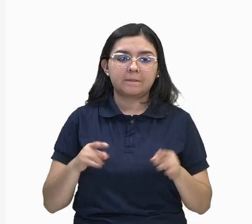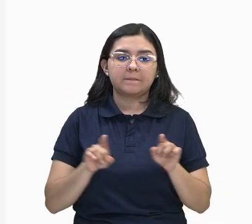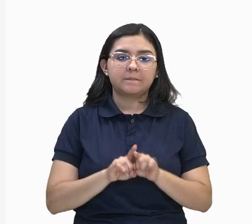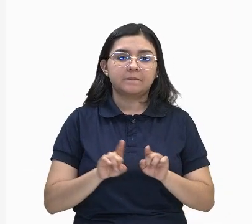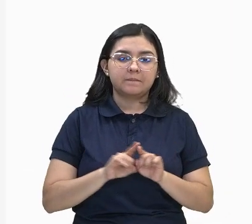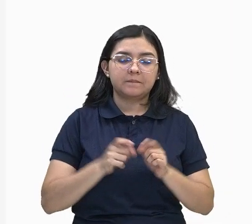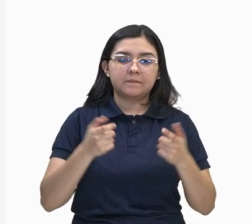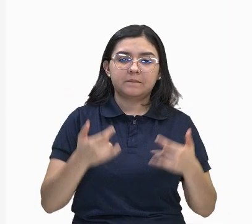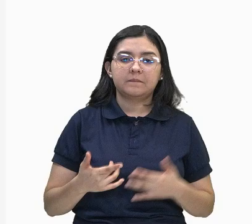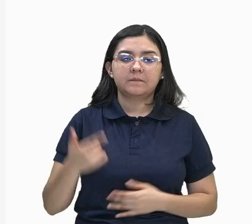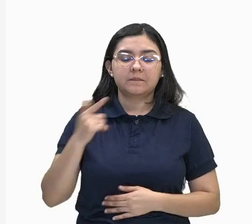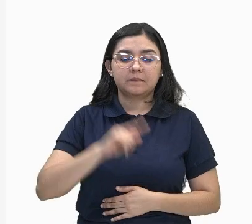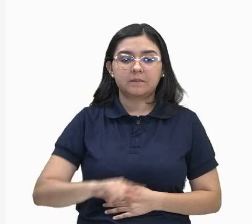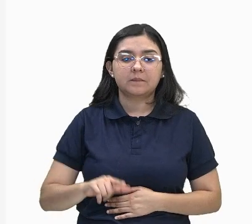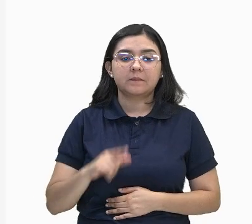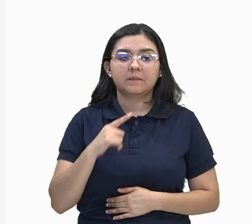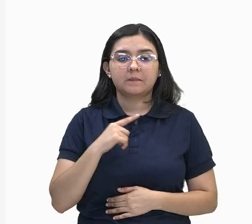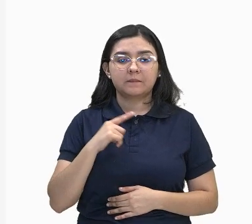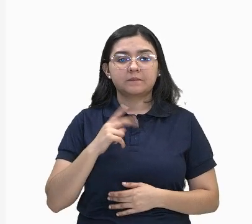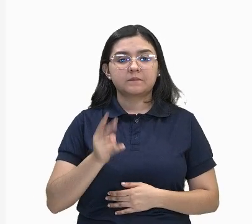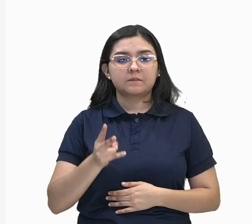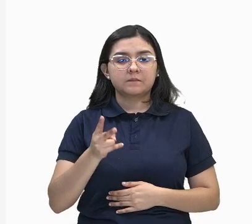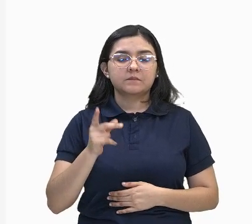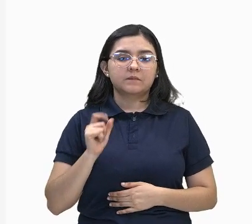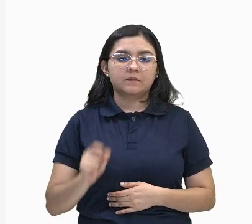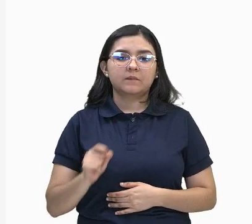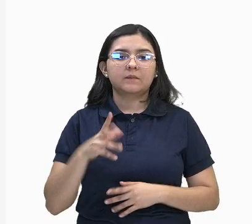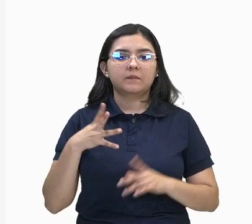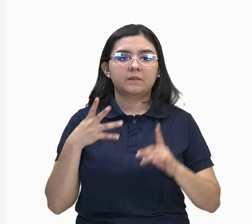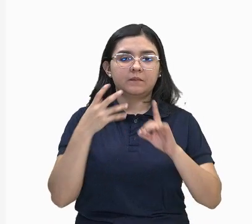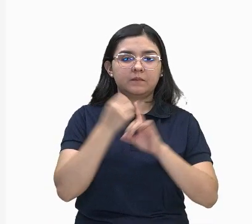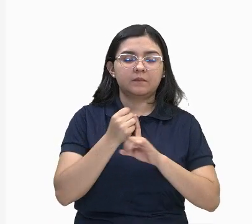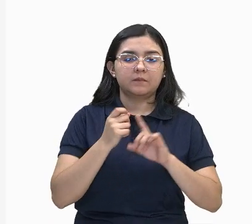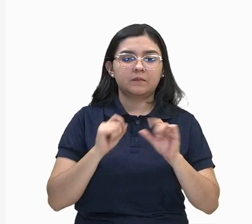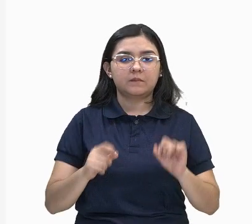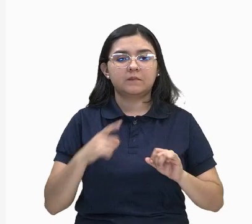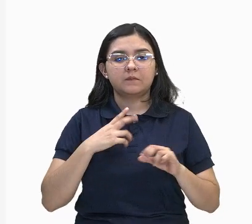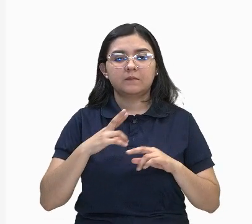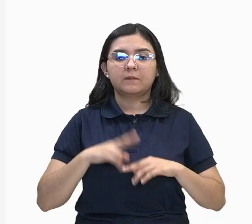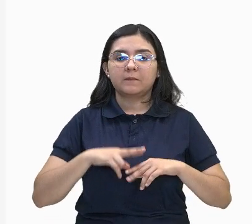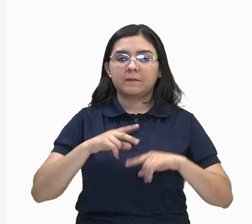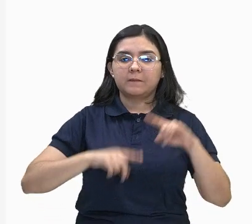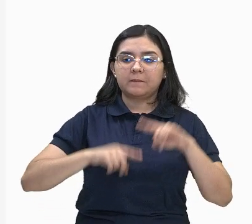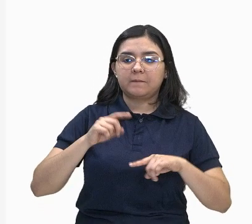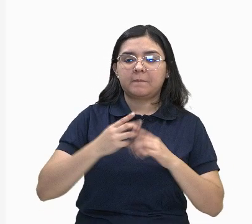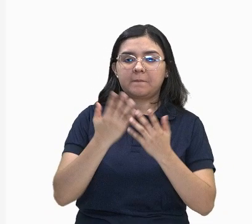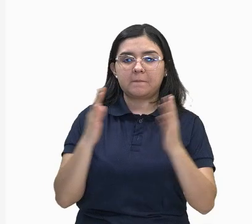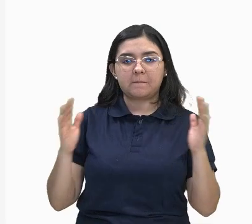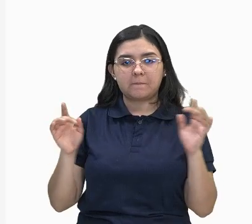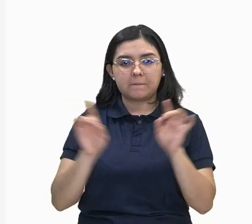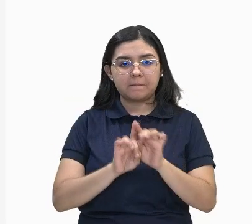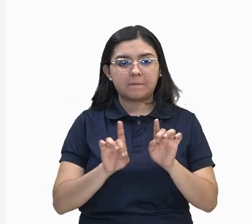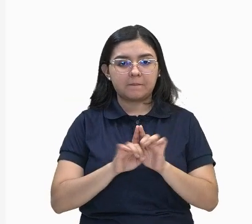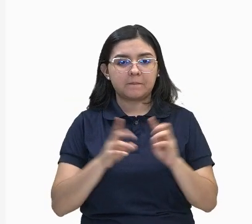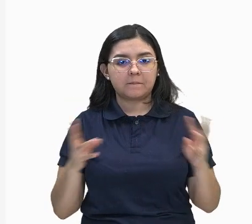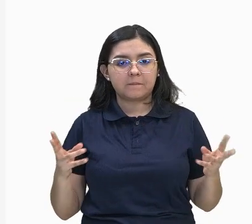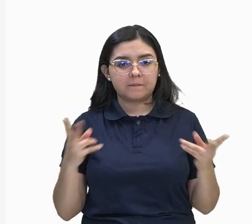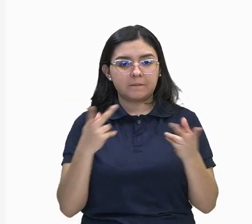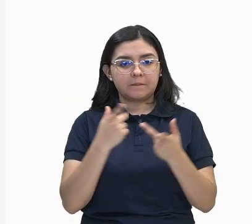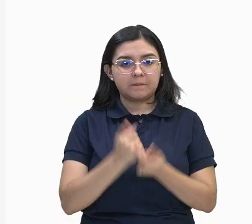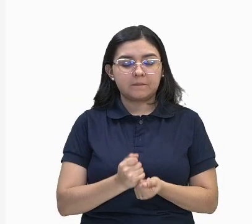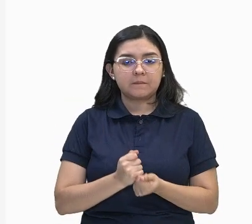reforçamos, frequentemente impactando os recursos naturais e a